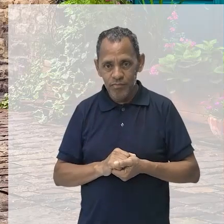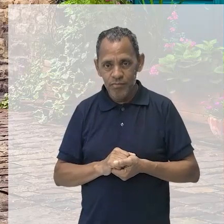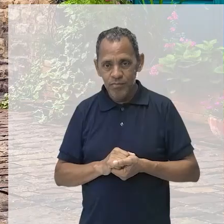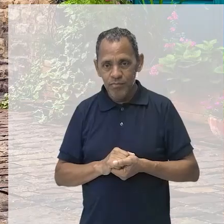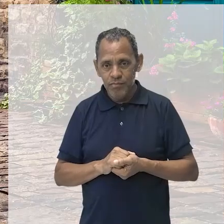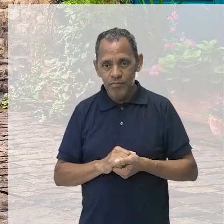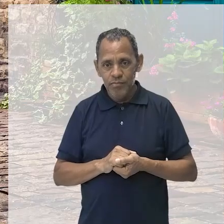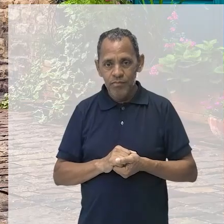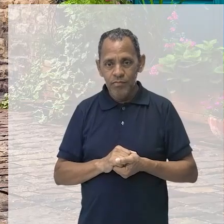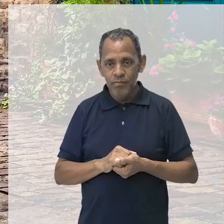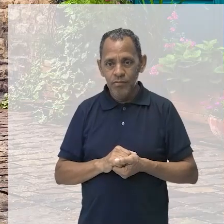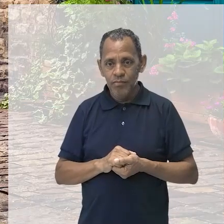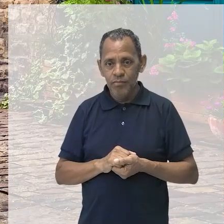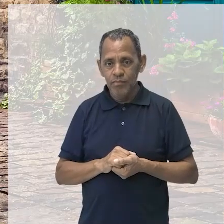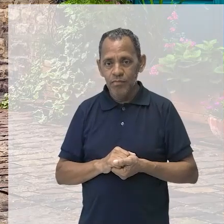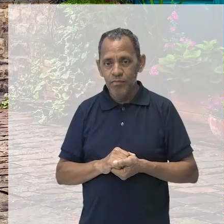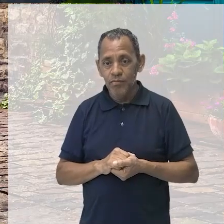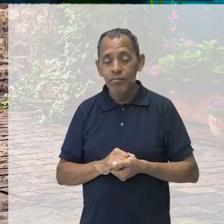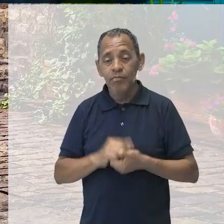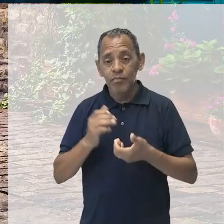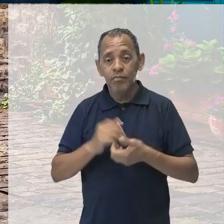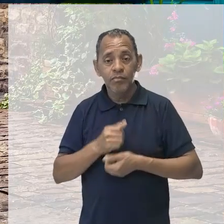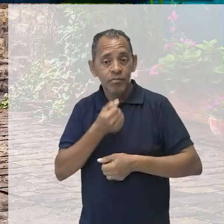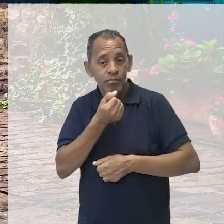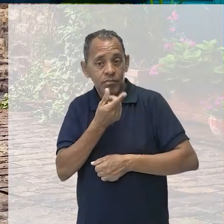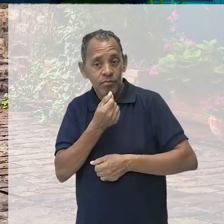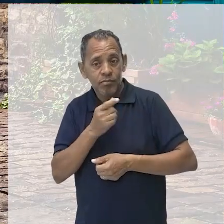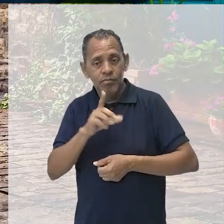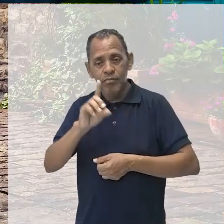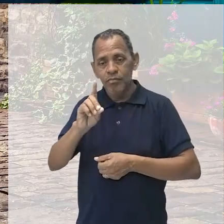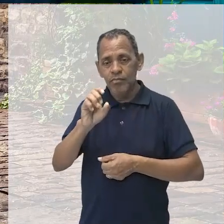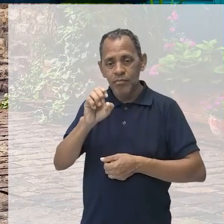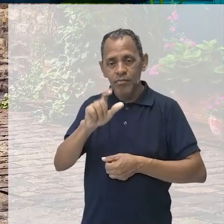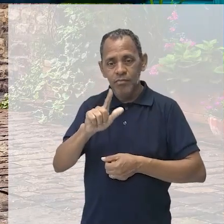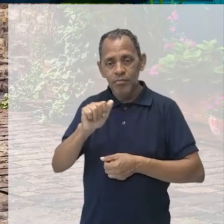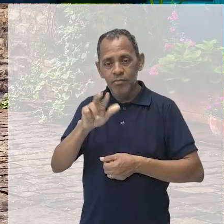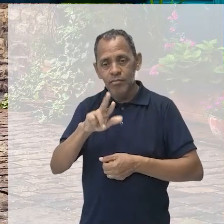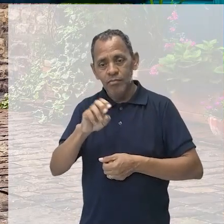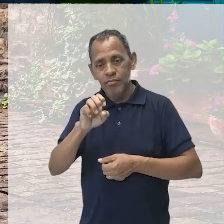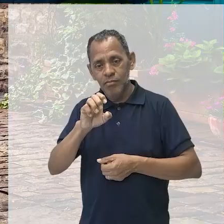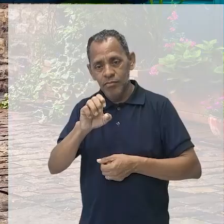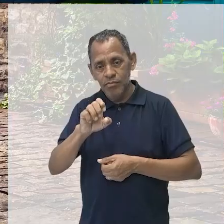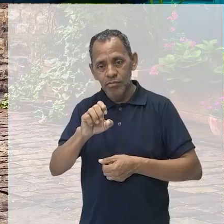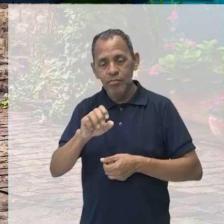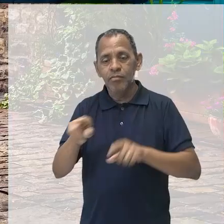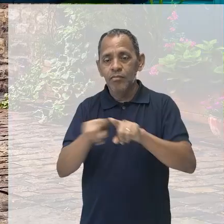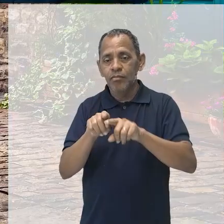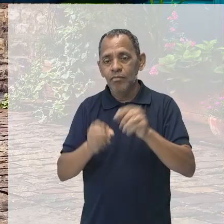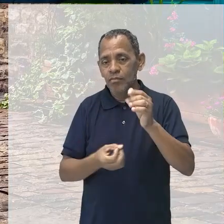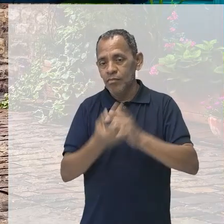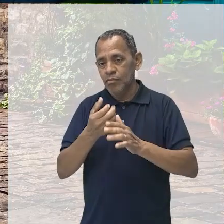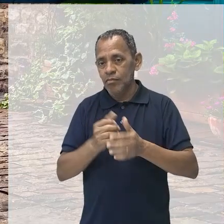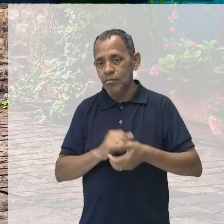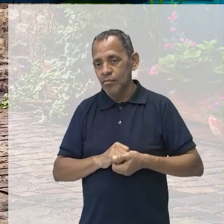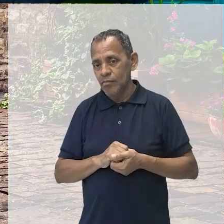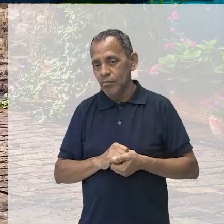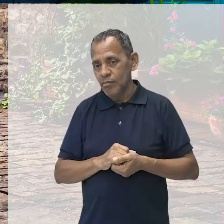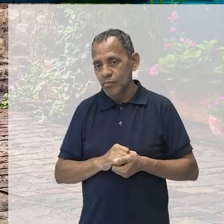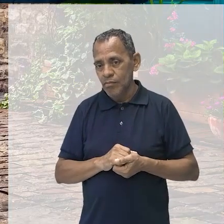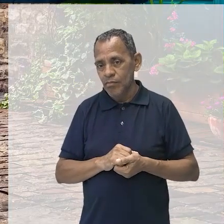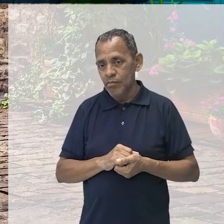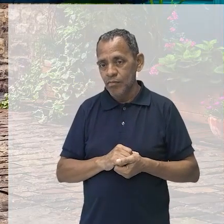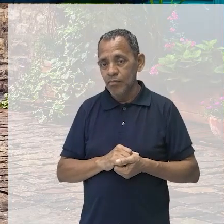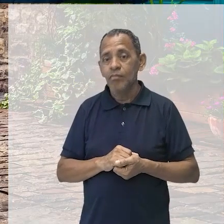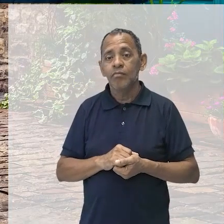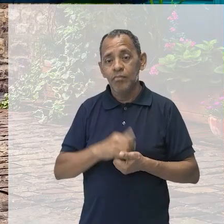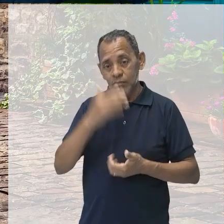personalidade. Então, a comédia dell'arte, ela surgiu ela é